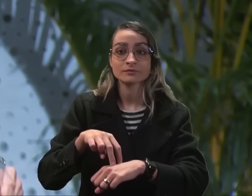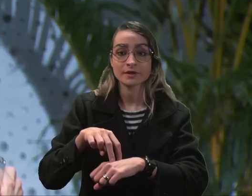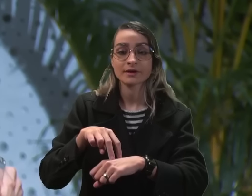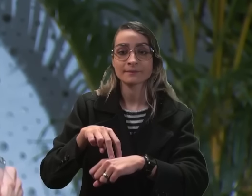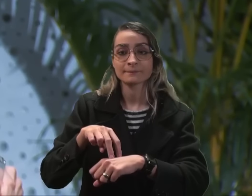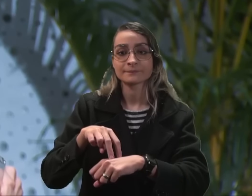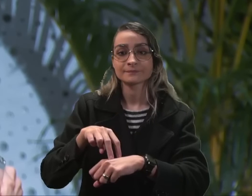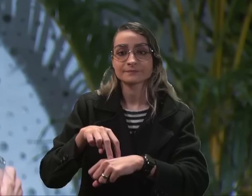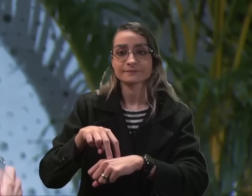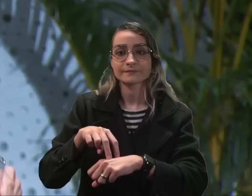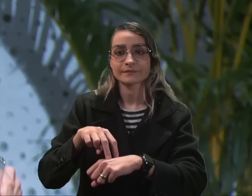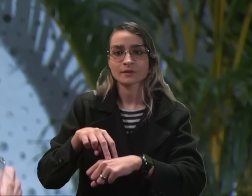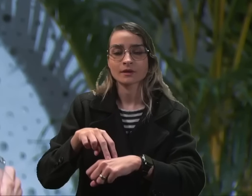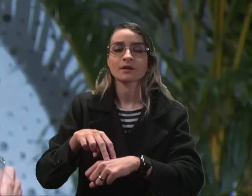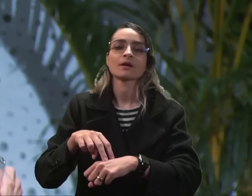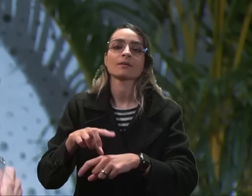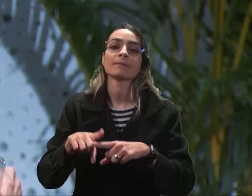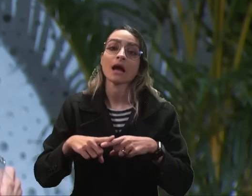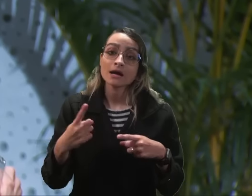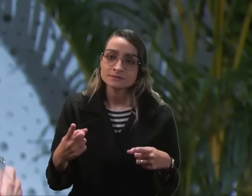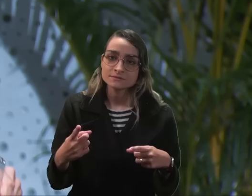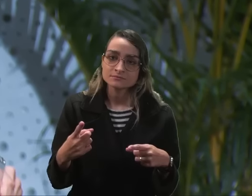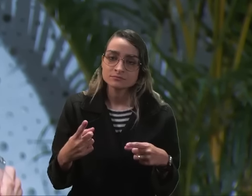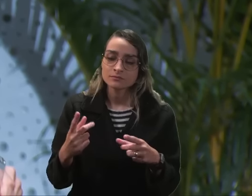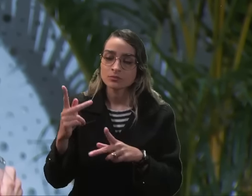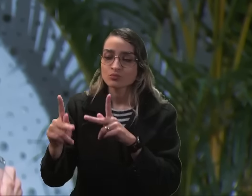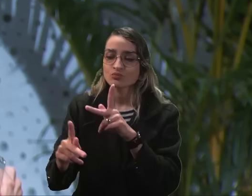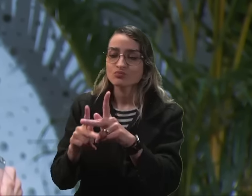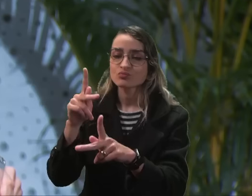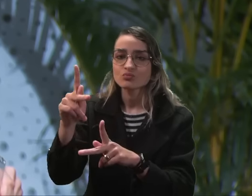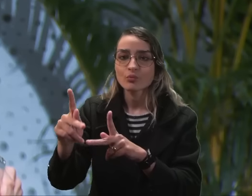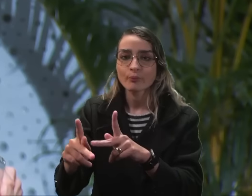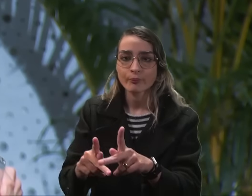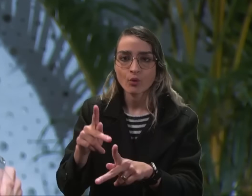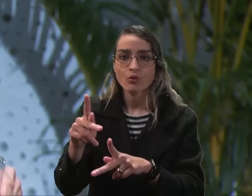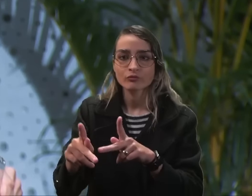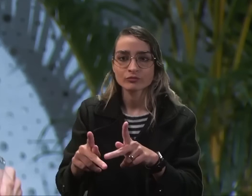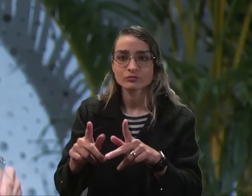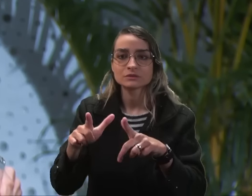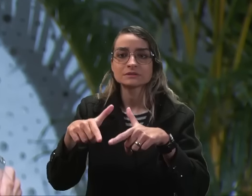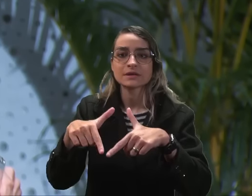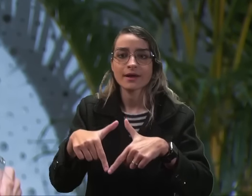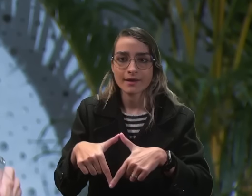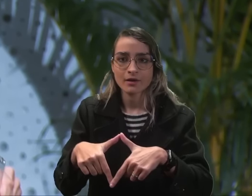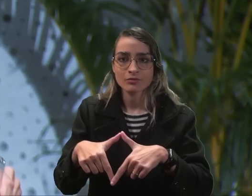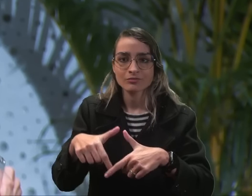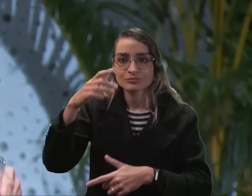passaram por esse desapontamento e esqueceram do tempo profético e duvidaram